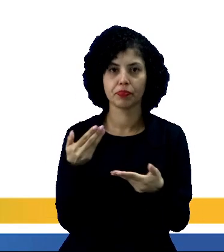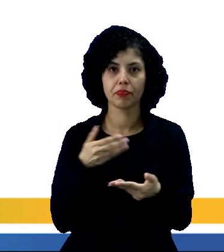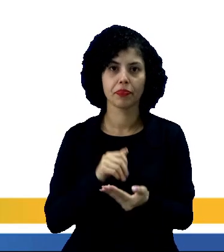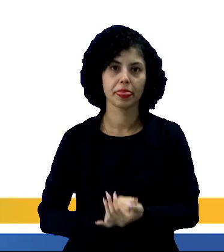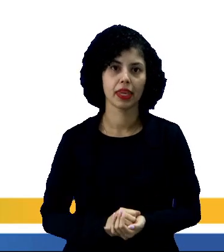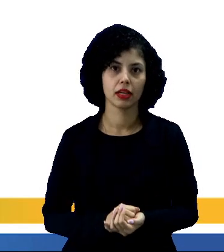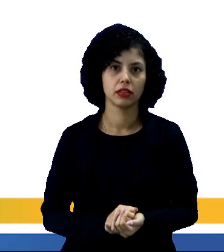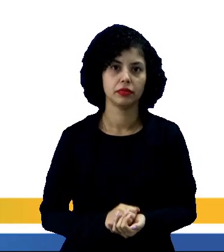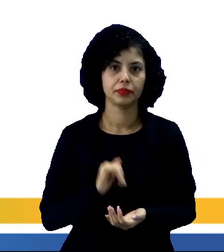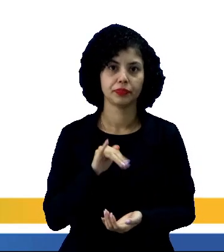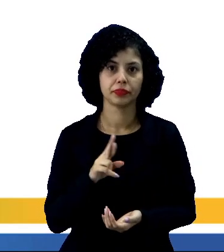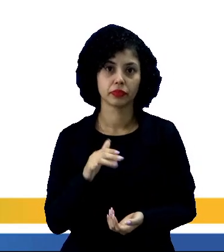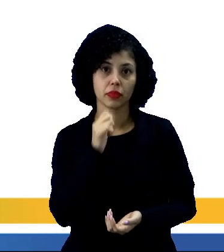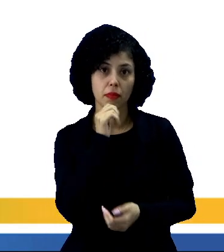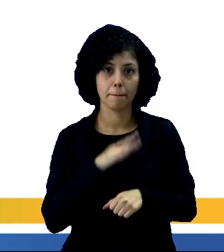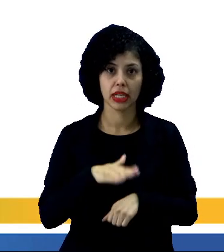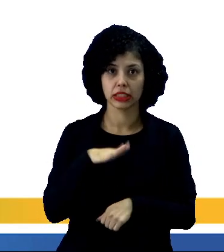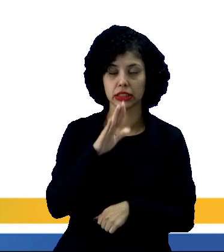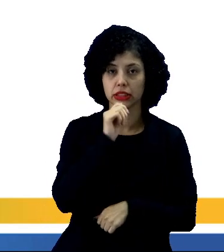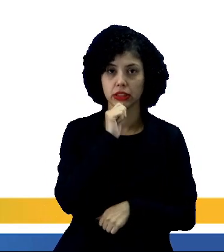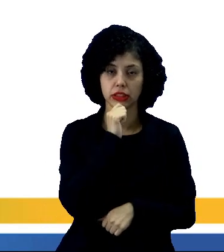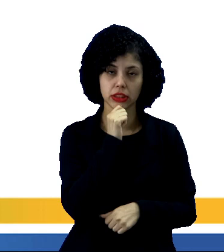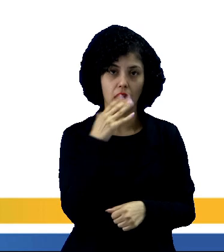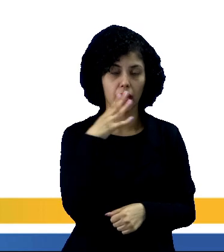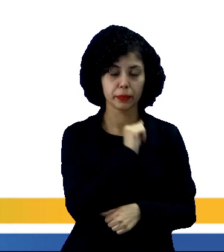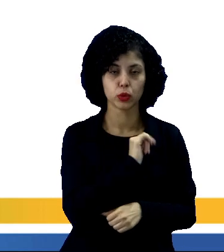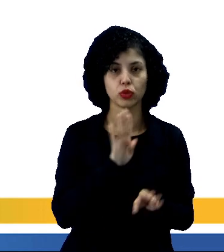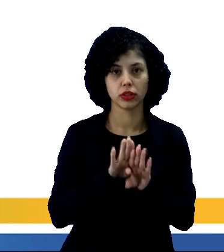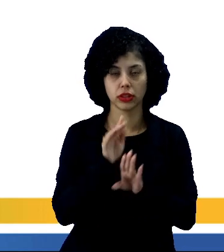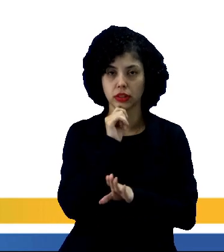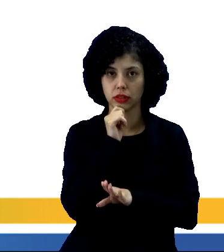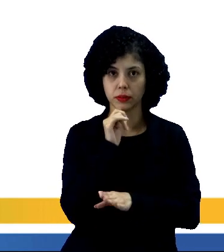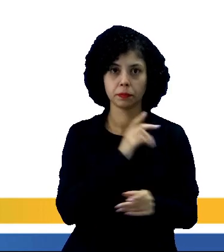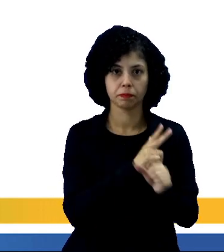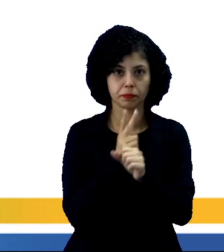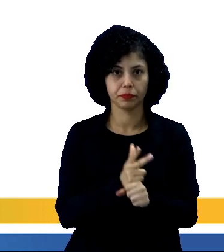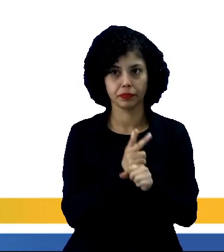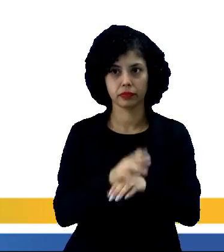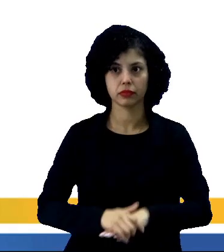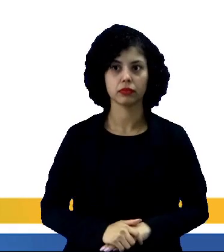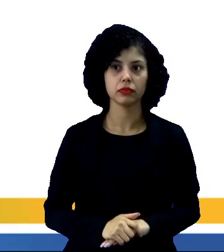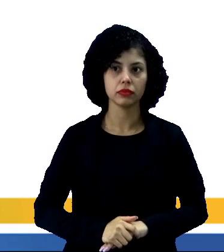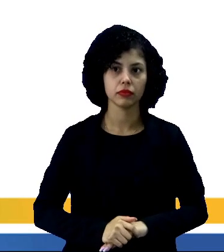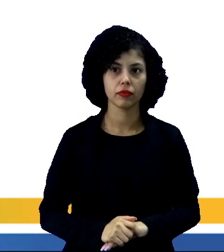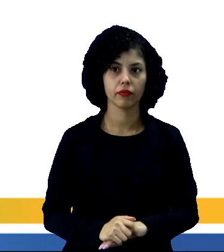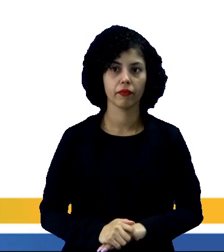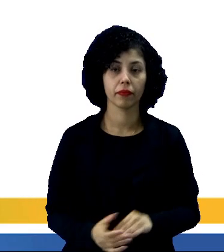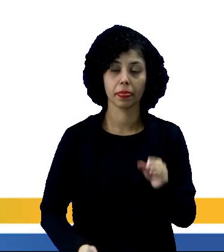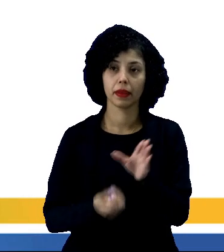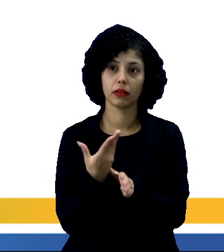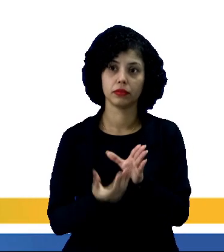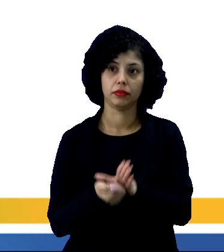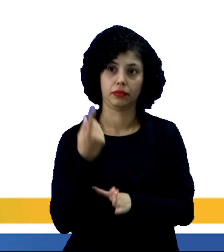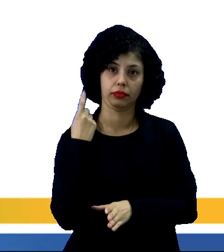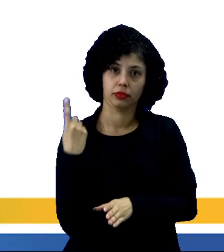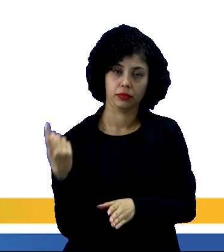aí um meio mais rápido de gravação, né? A